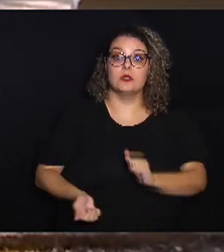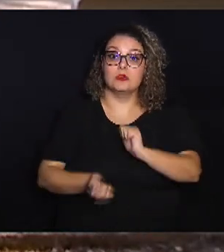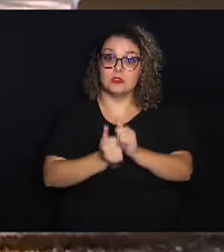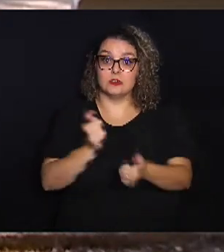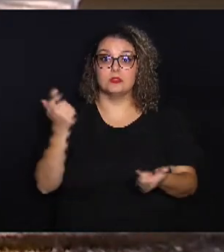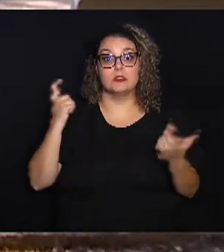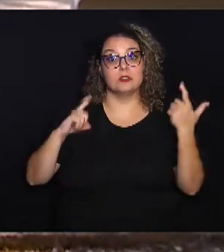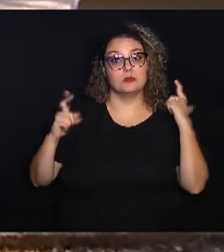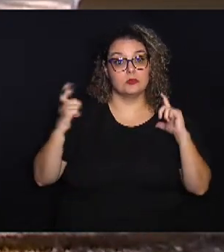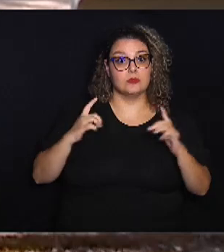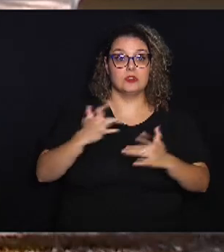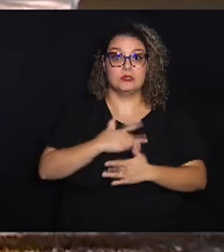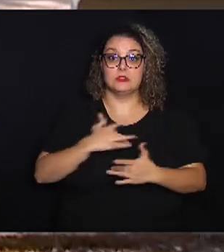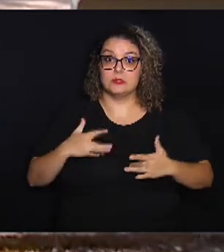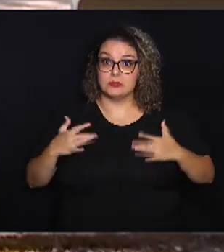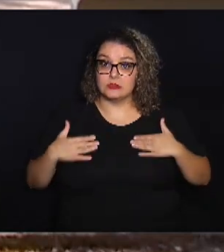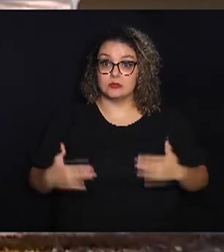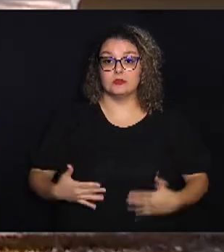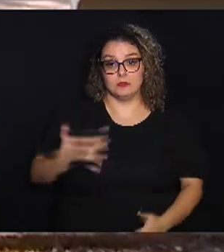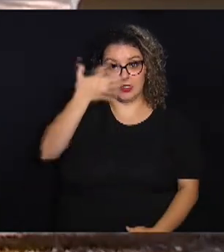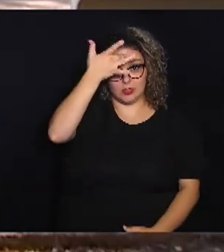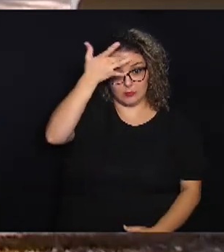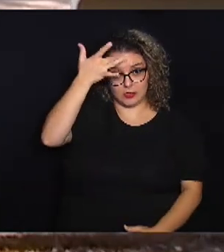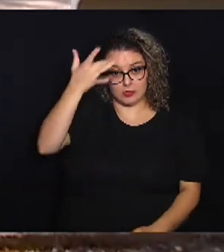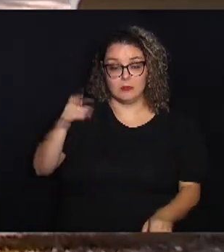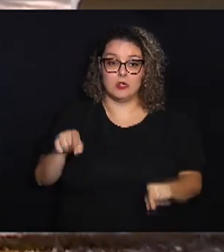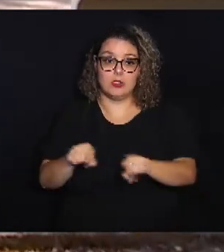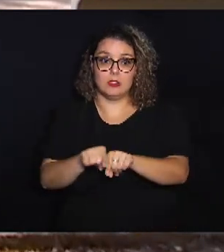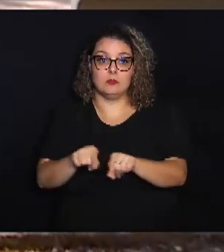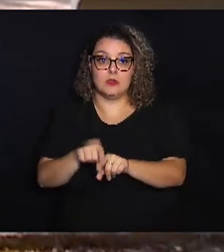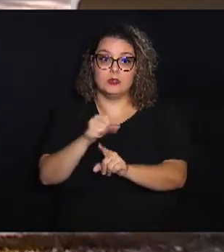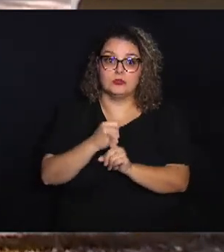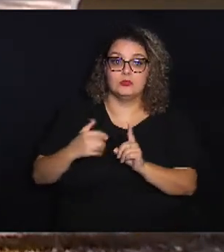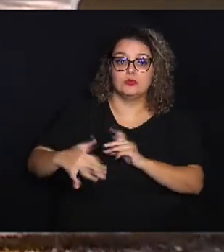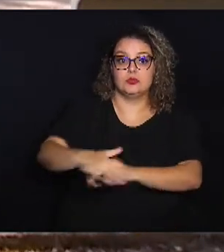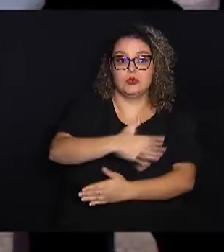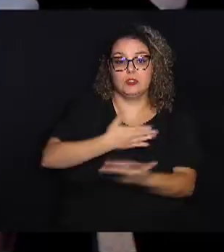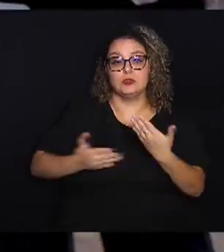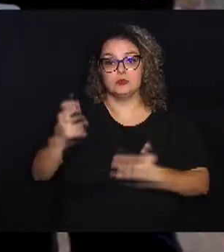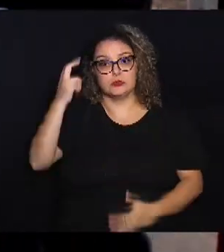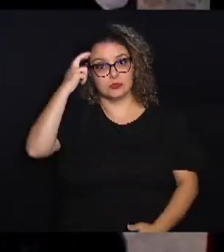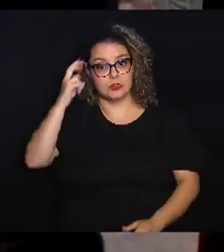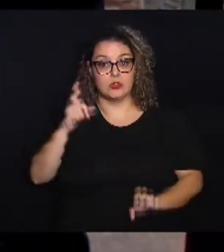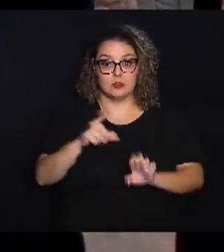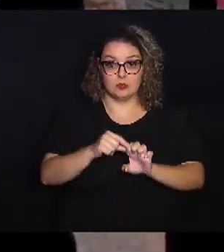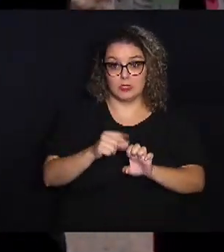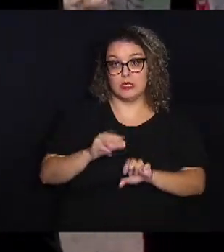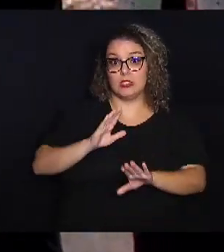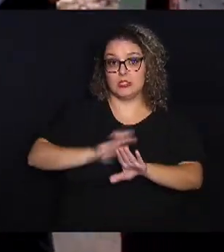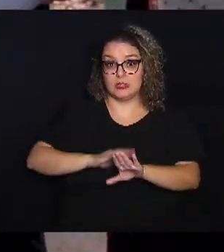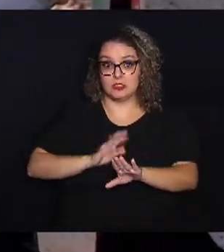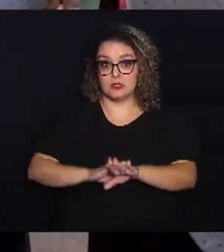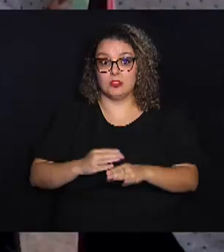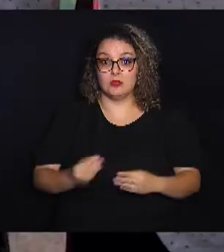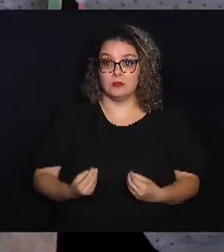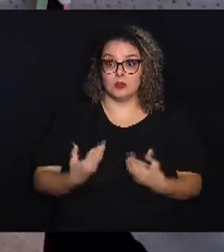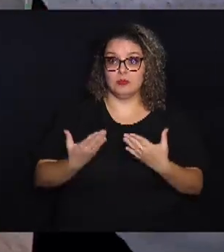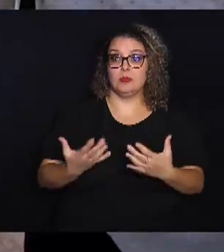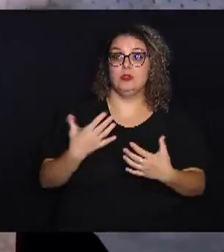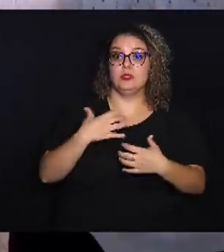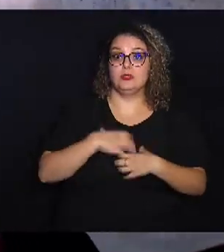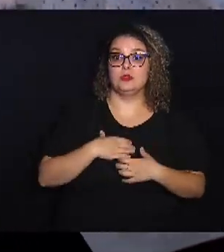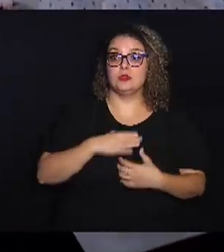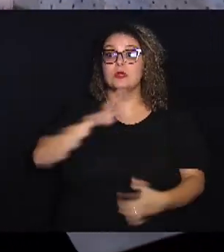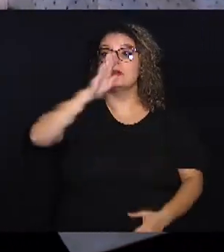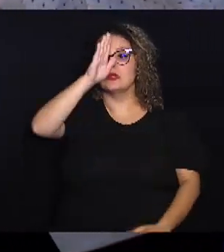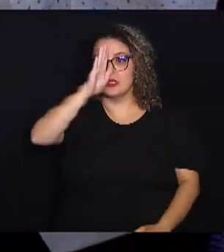lazer, saúde física e mental e também sociocultural e empreendedorismo. As atividades são oferecidas de forma